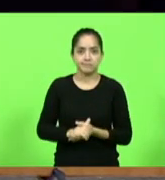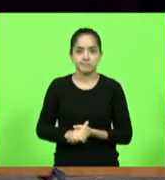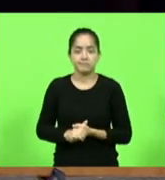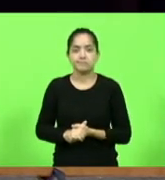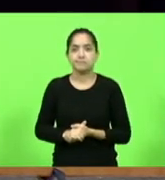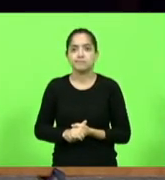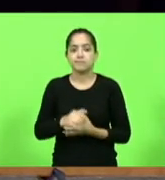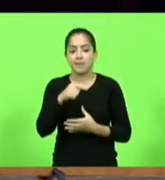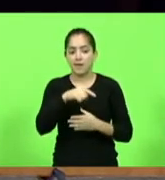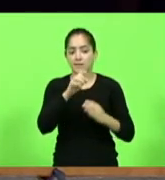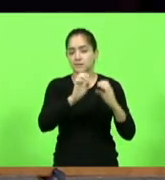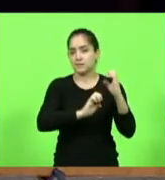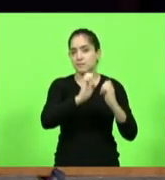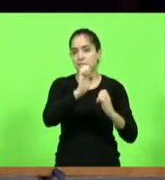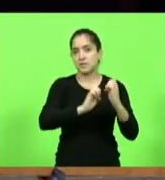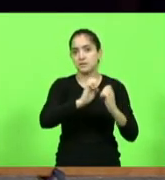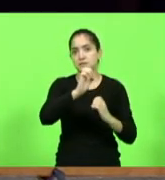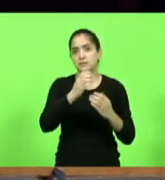essa empresa.